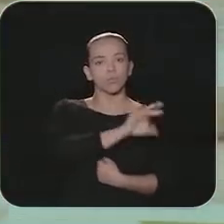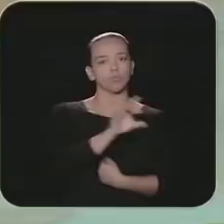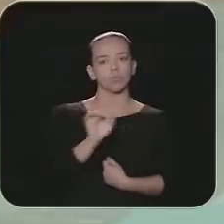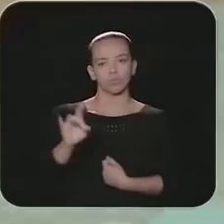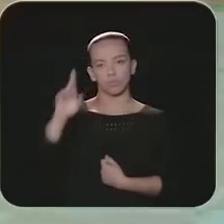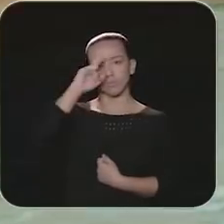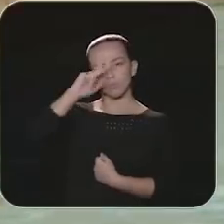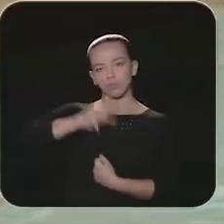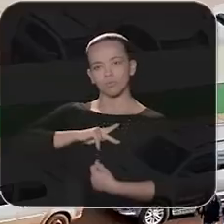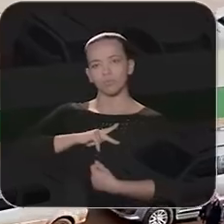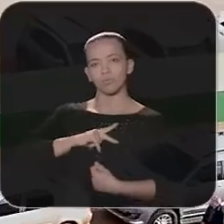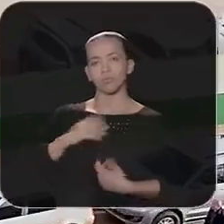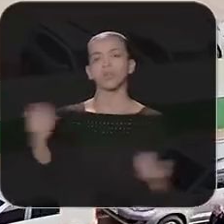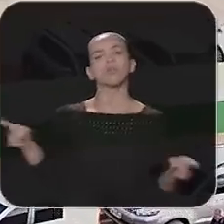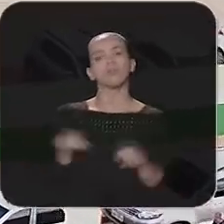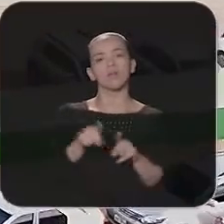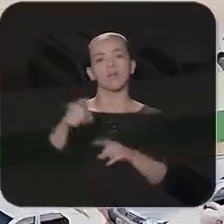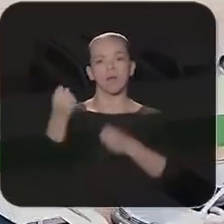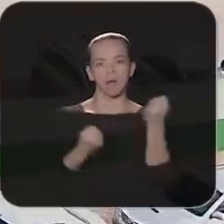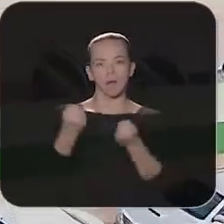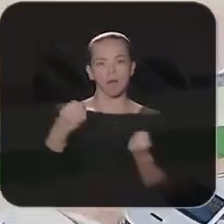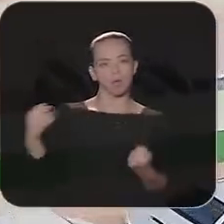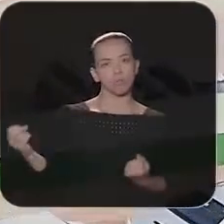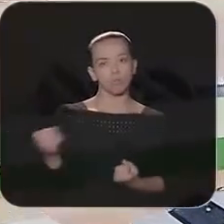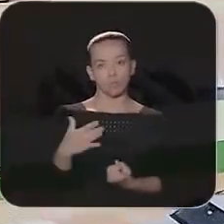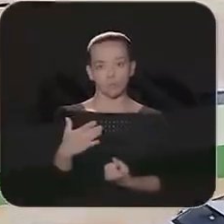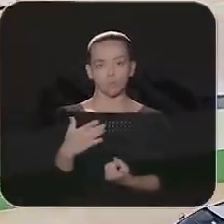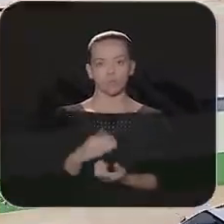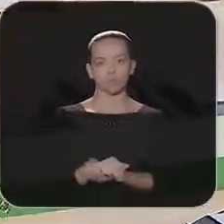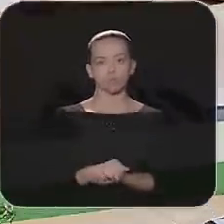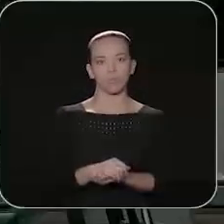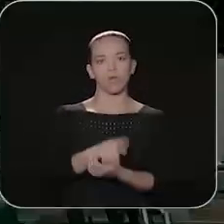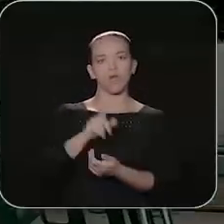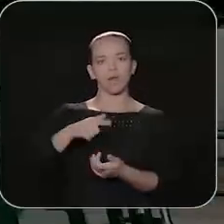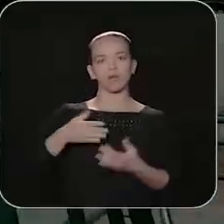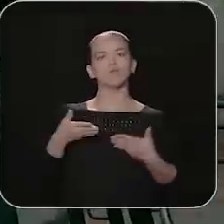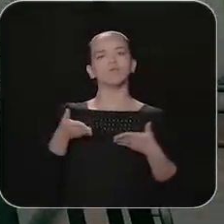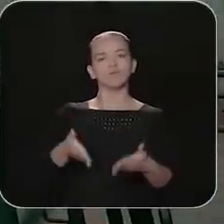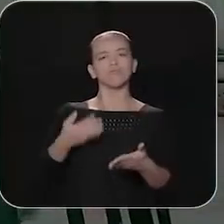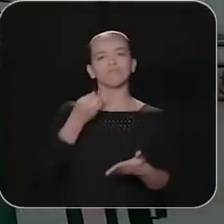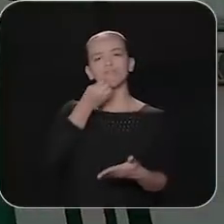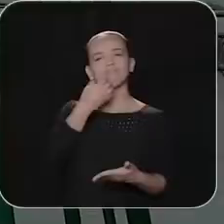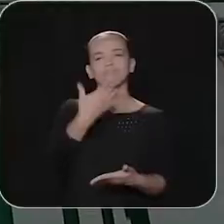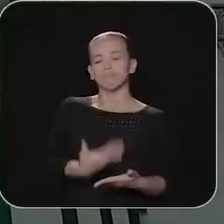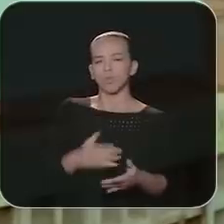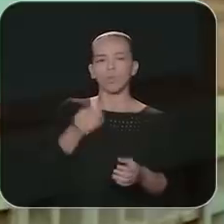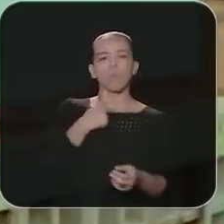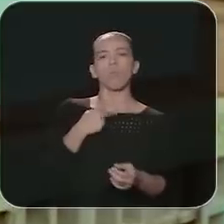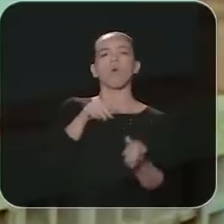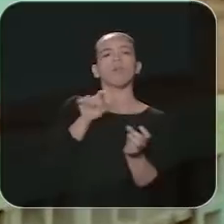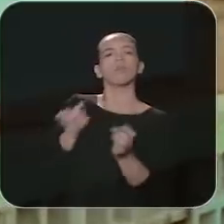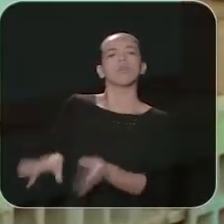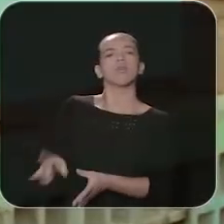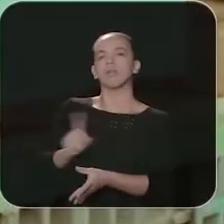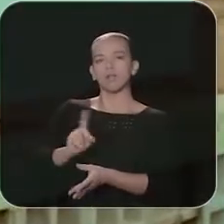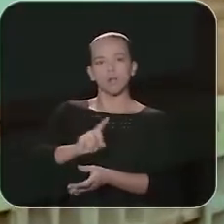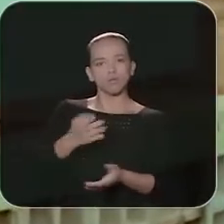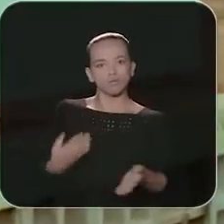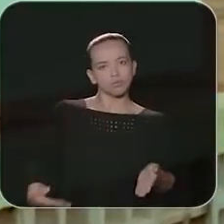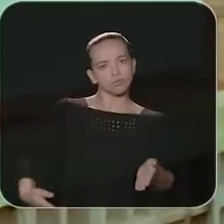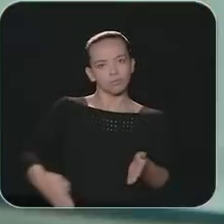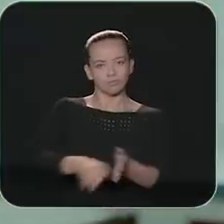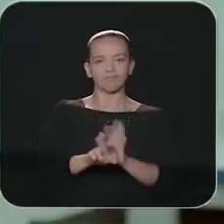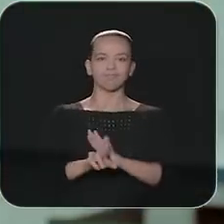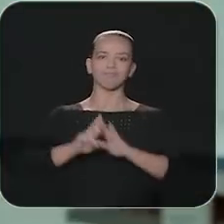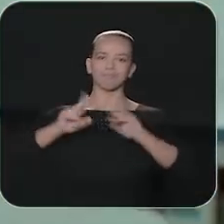Tem também escola novinha como a da Amanda, construída em Dourados, a do Gustavo em Miranda e a do Silas em